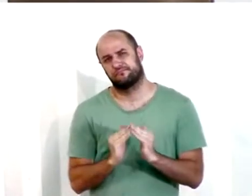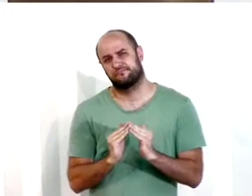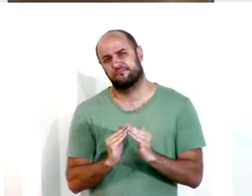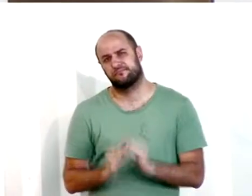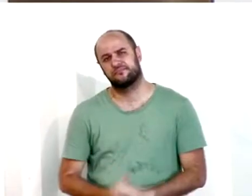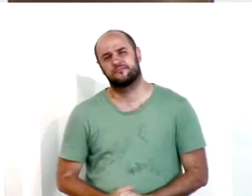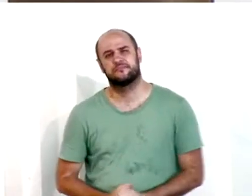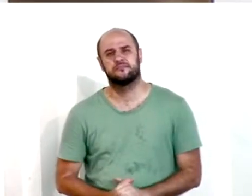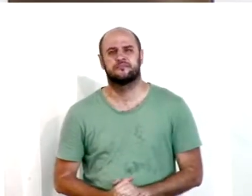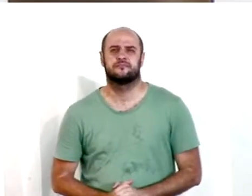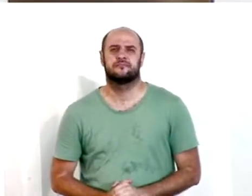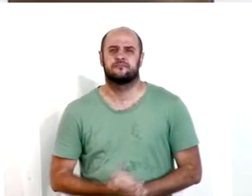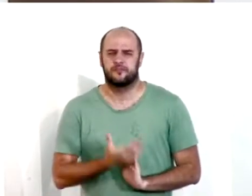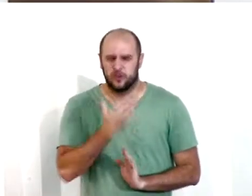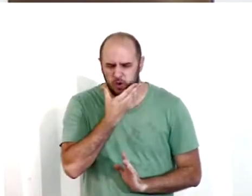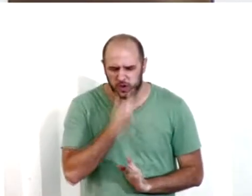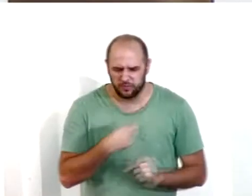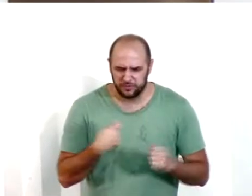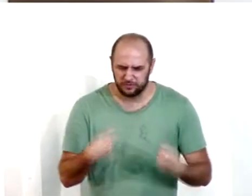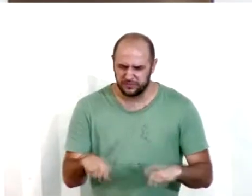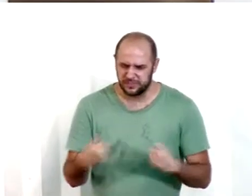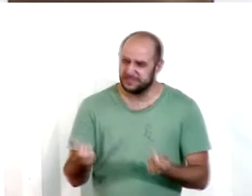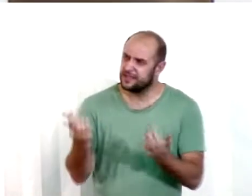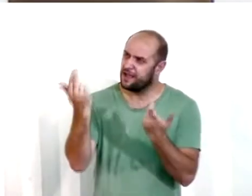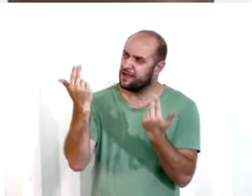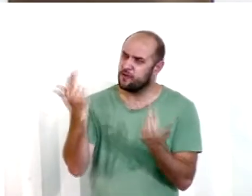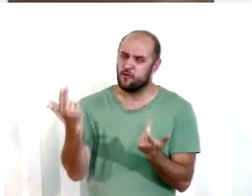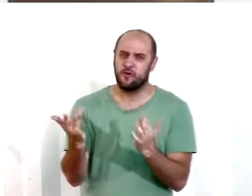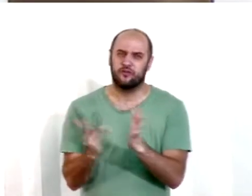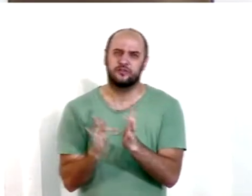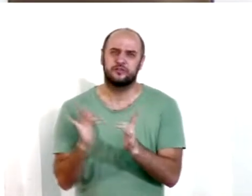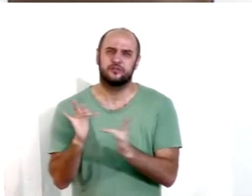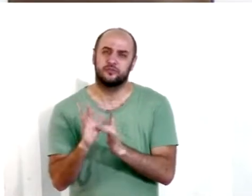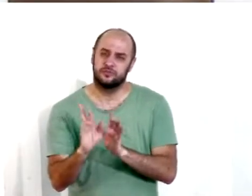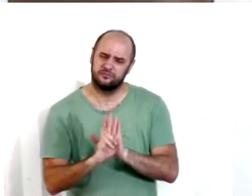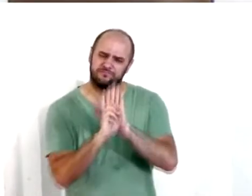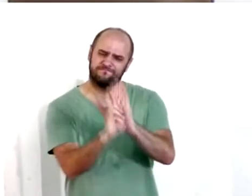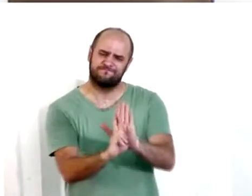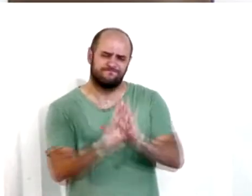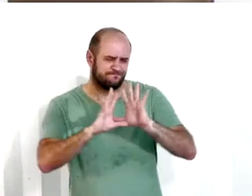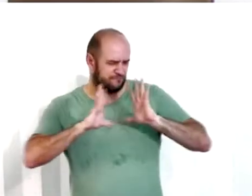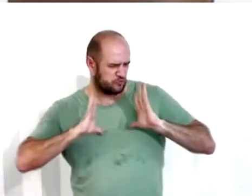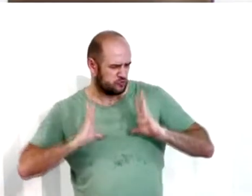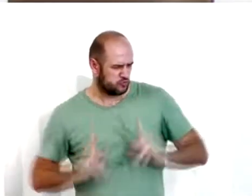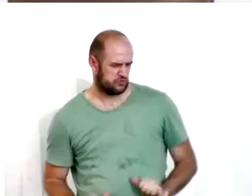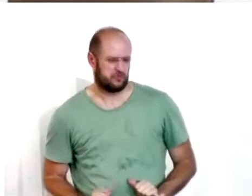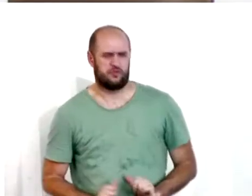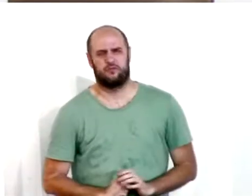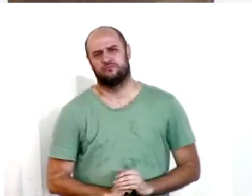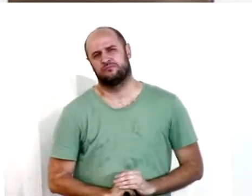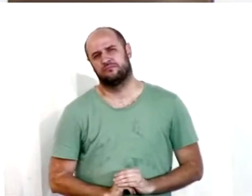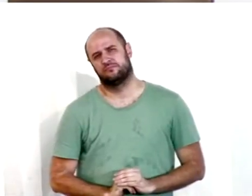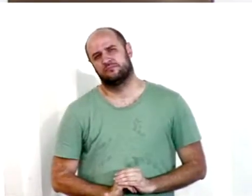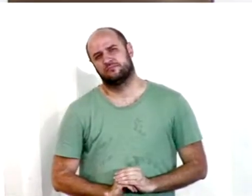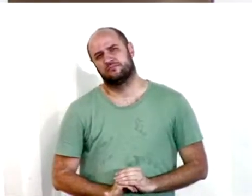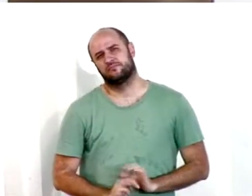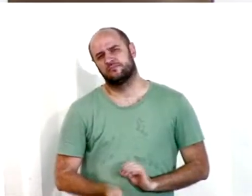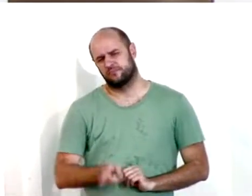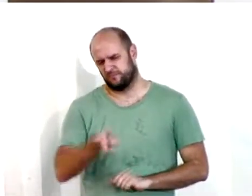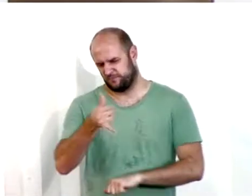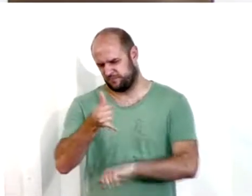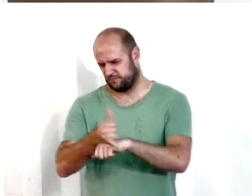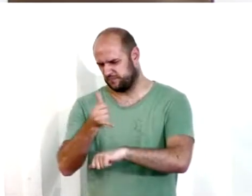O homem precisa, à semelhança de Cristo, representar aquilo que será pleno aqui, sendo cabeça